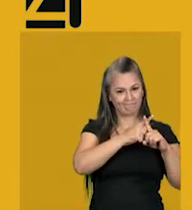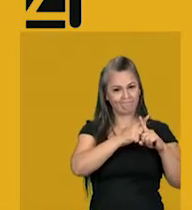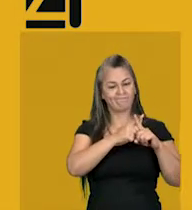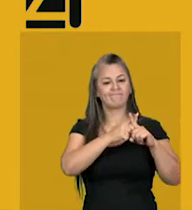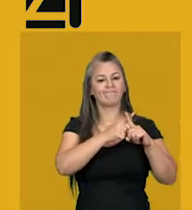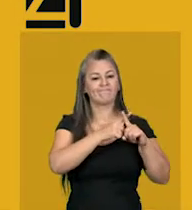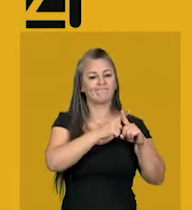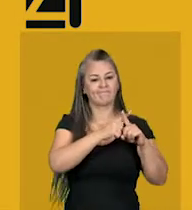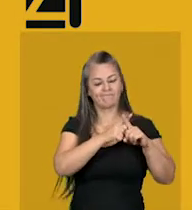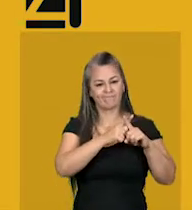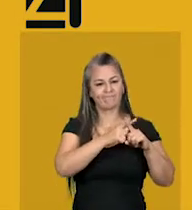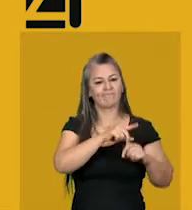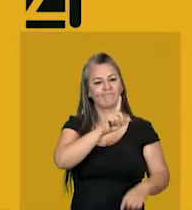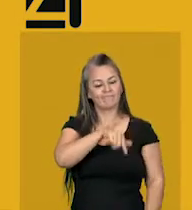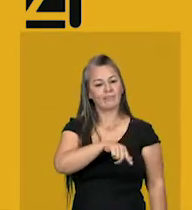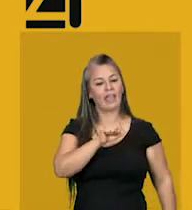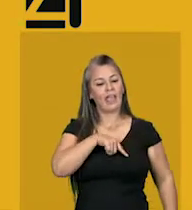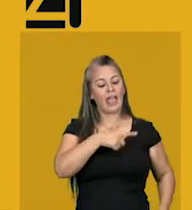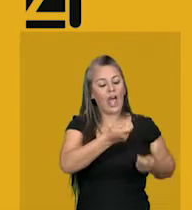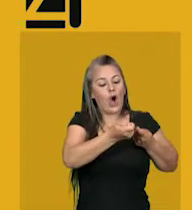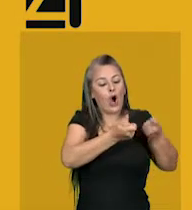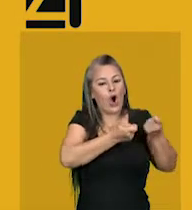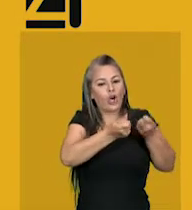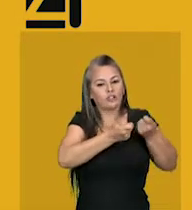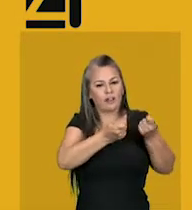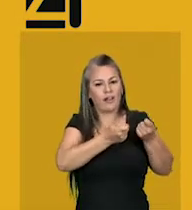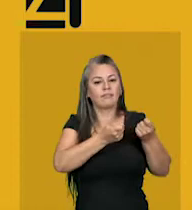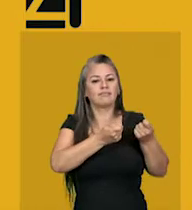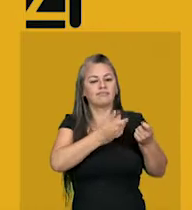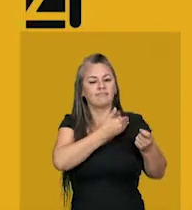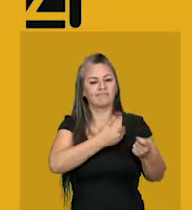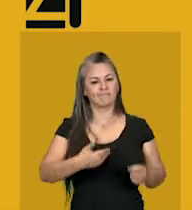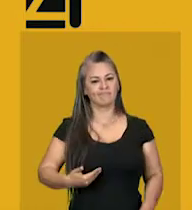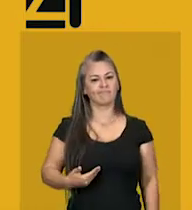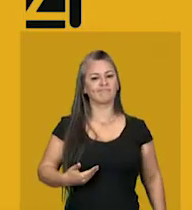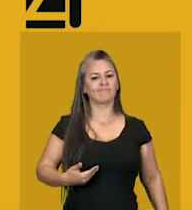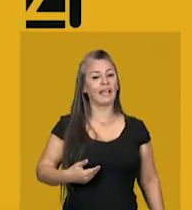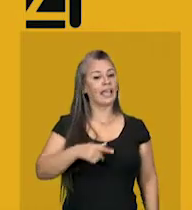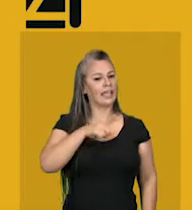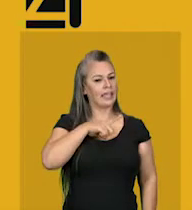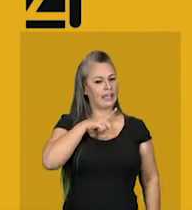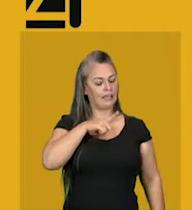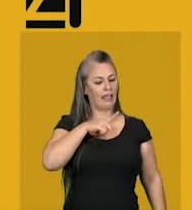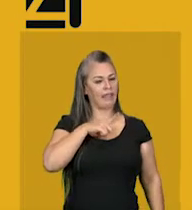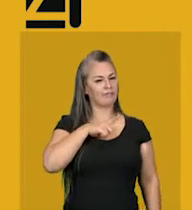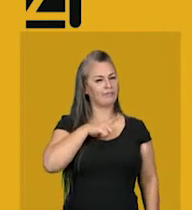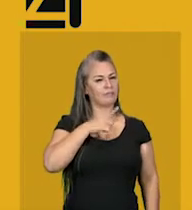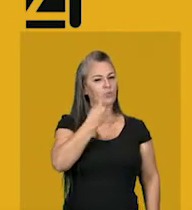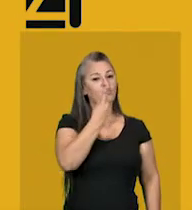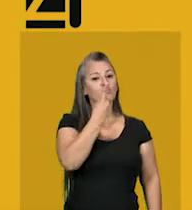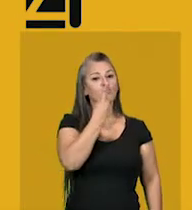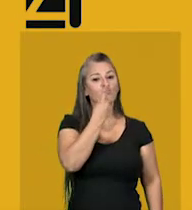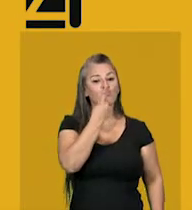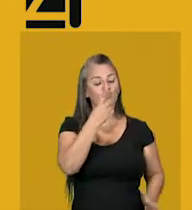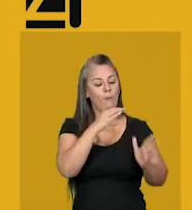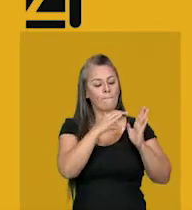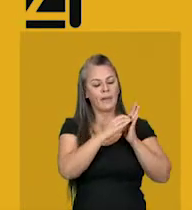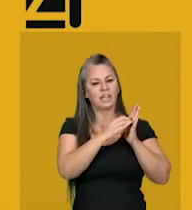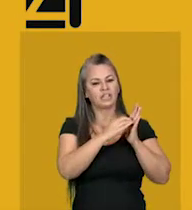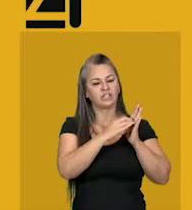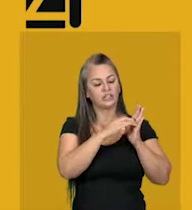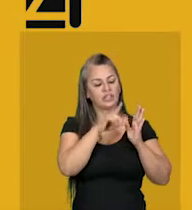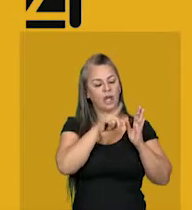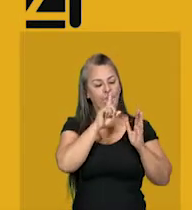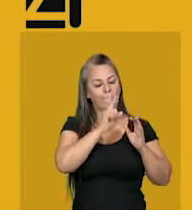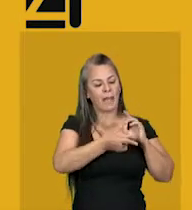pelo Estado, né, uma forte intervenção estatal, e também ele tem uma realidade em que existe só um partido, né, muito